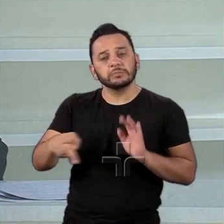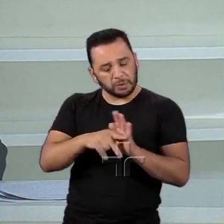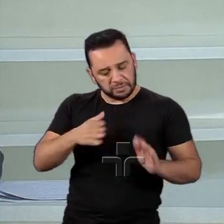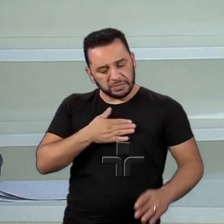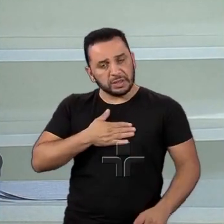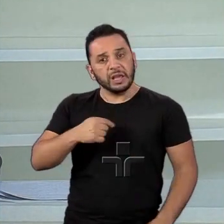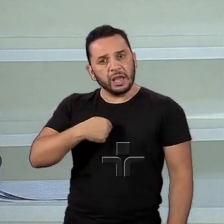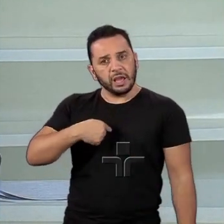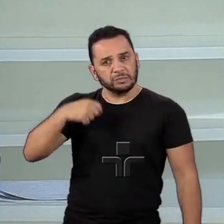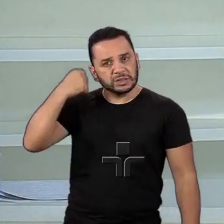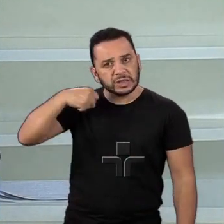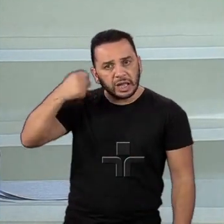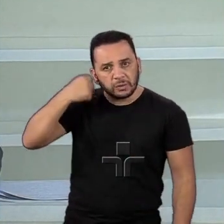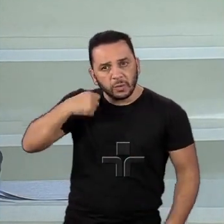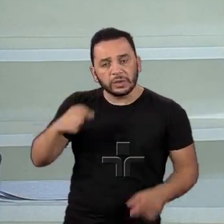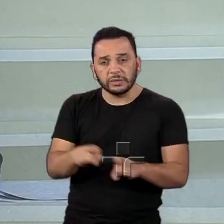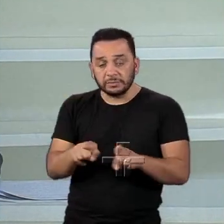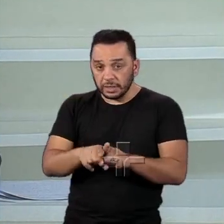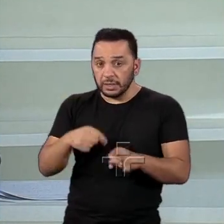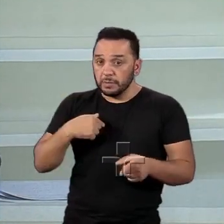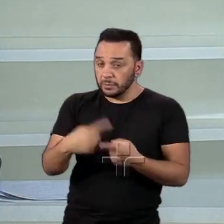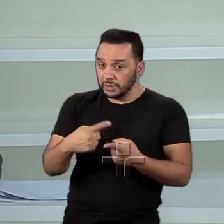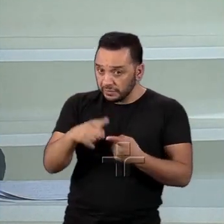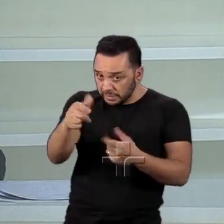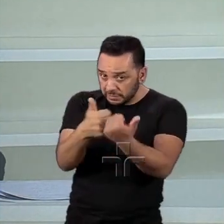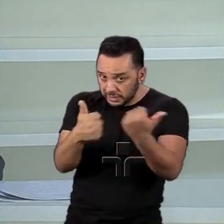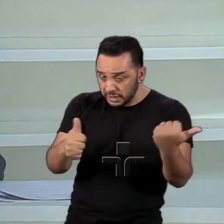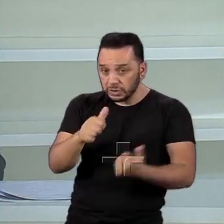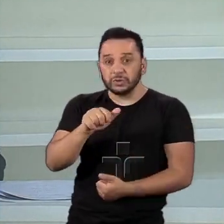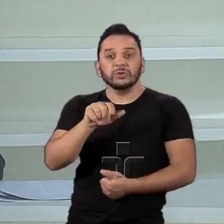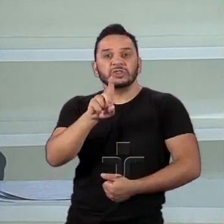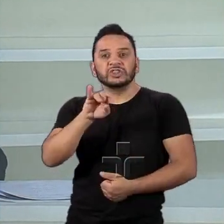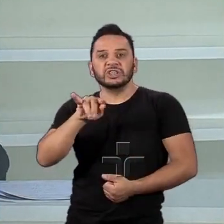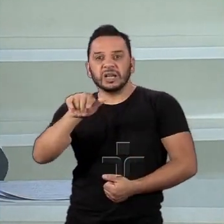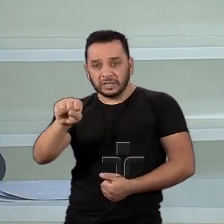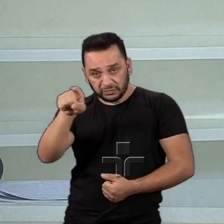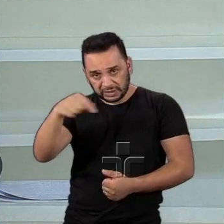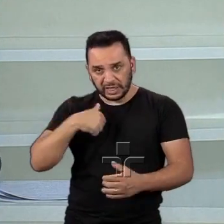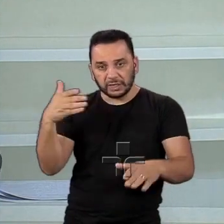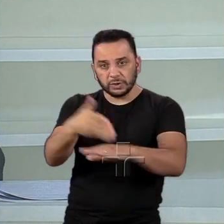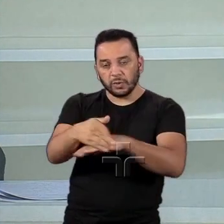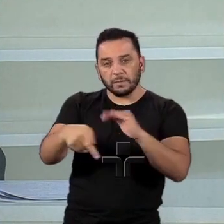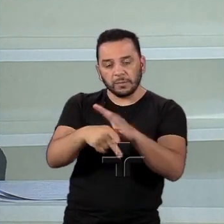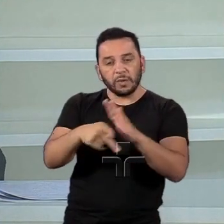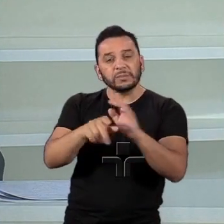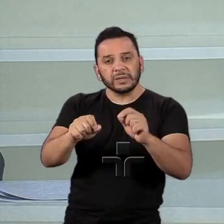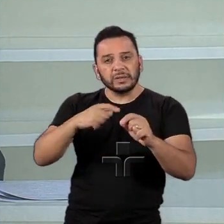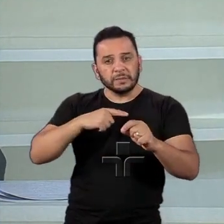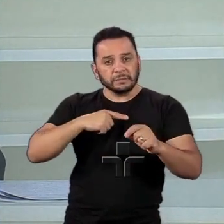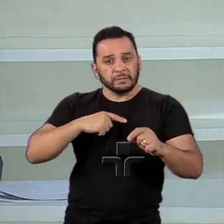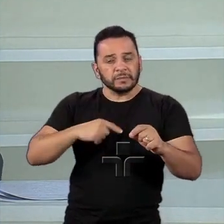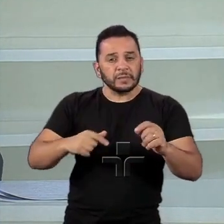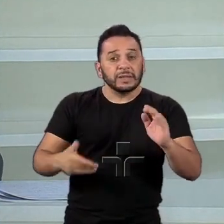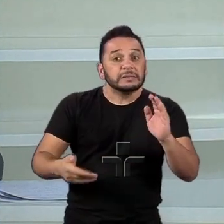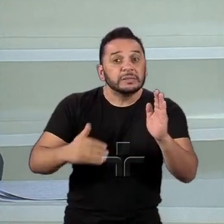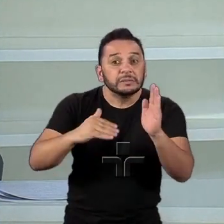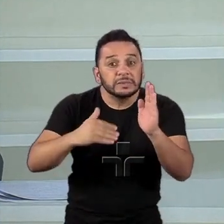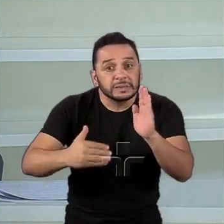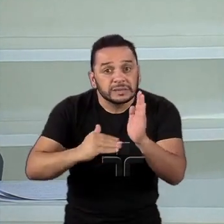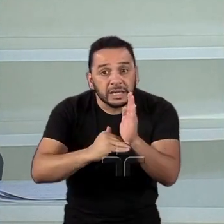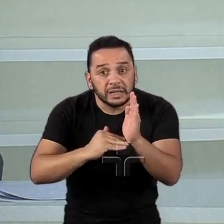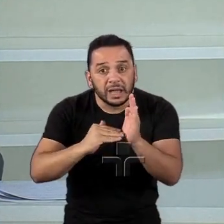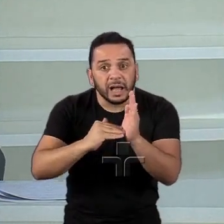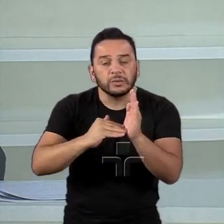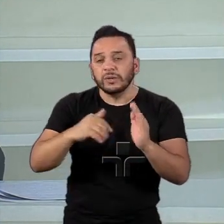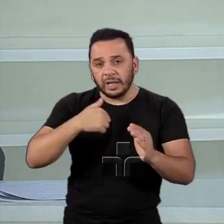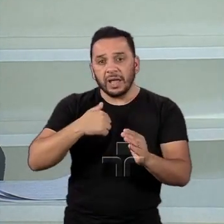senadora. E principalmente porque, ministro Toffoli, quando o senhor foi sabatinado ao Senado, eu era oposição total a quem ele indicou, que era o